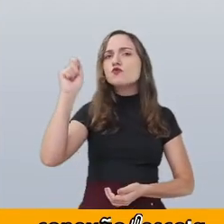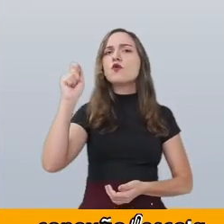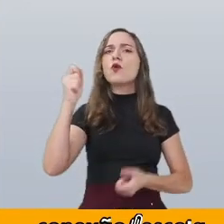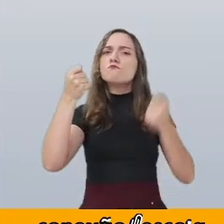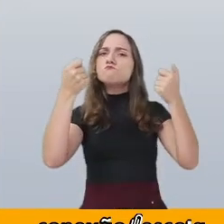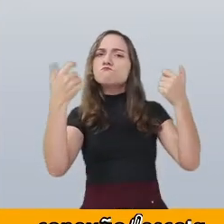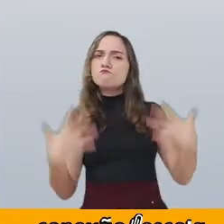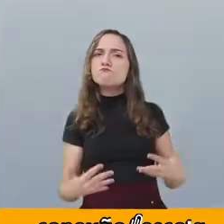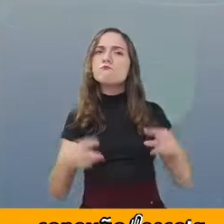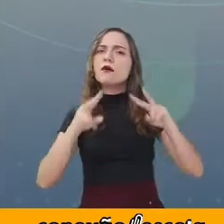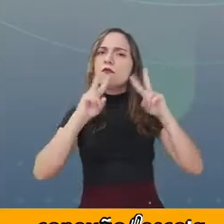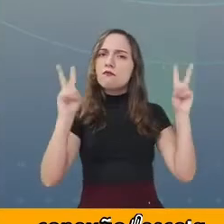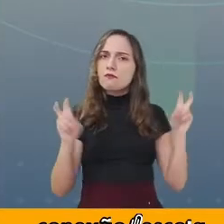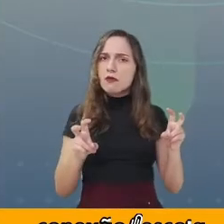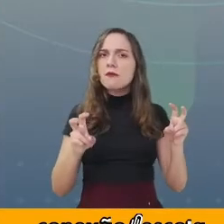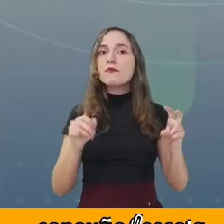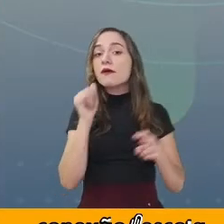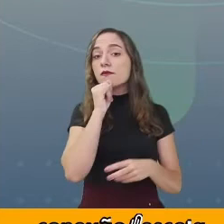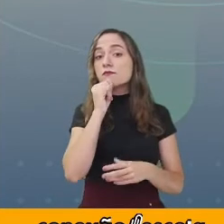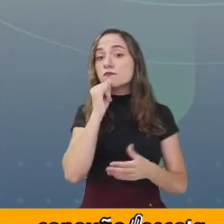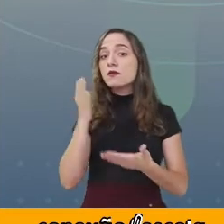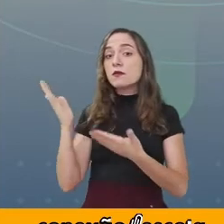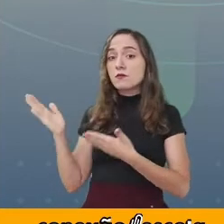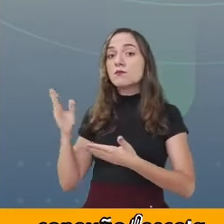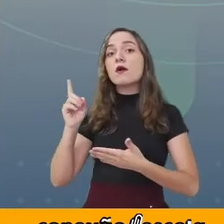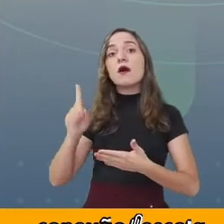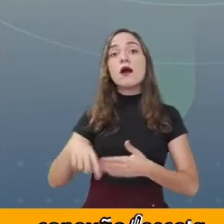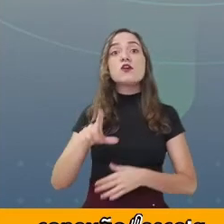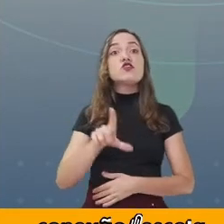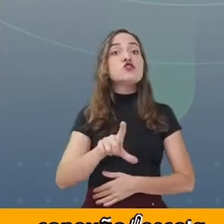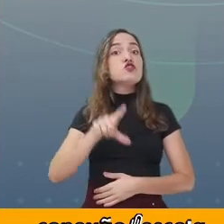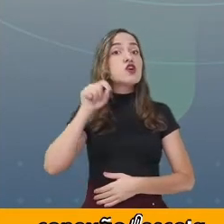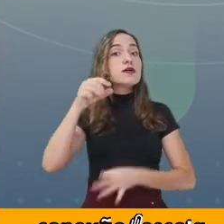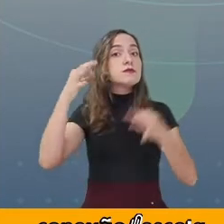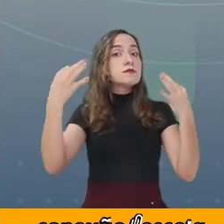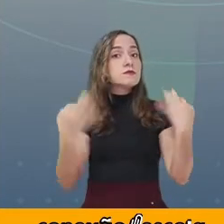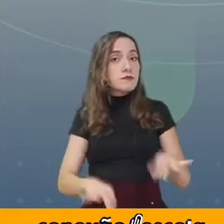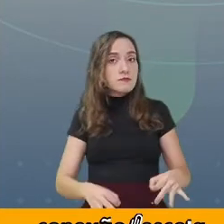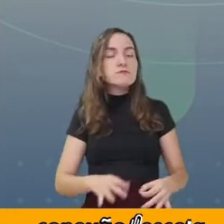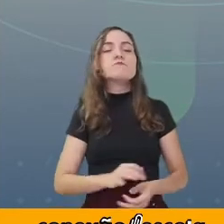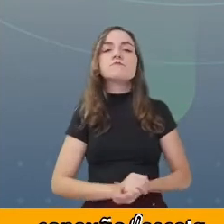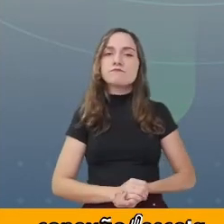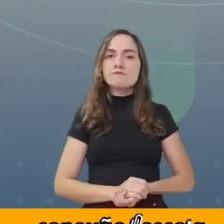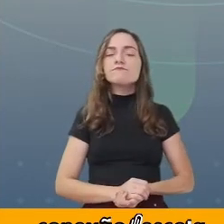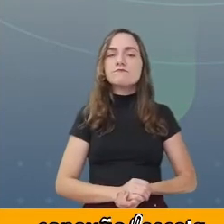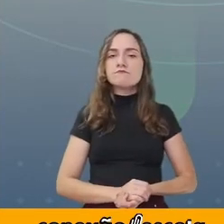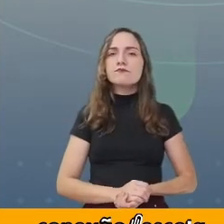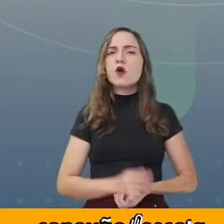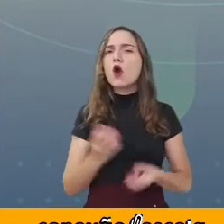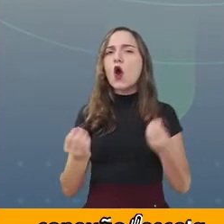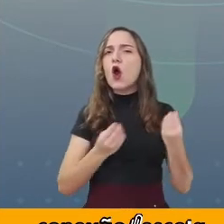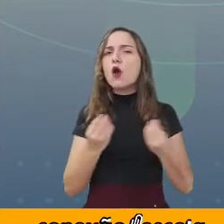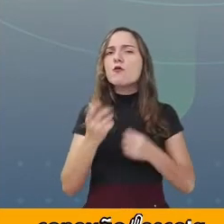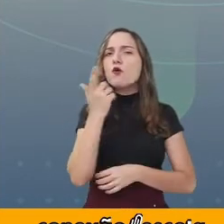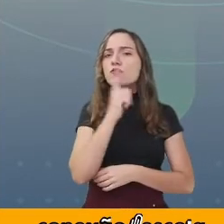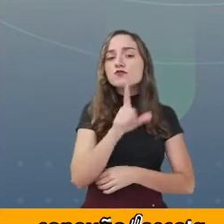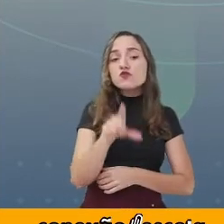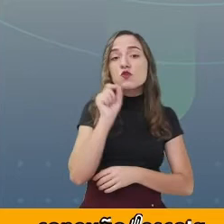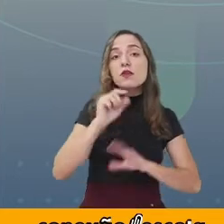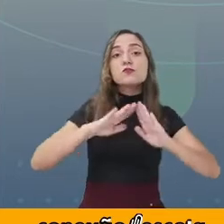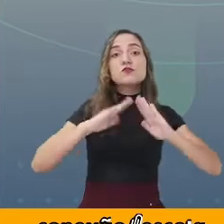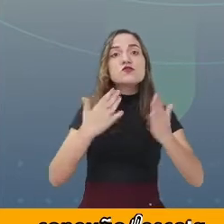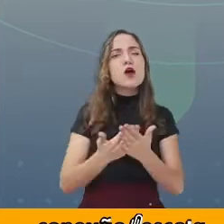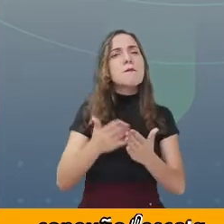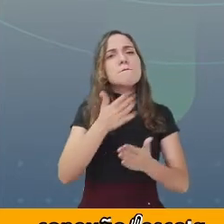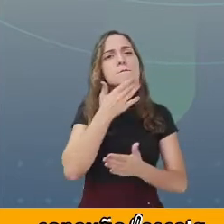aborda sobre um tema, como o exemplo, a escolha certa. Como escolher a melhor